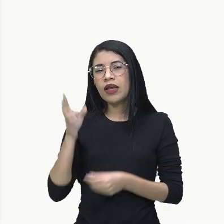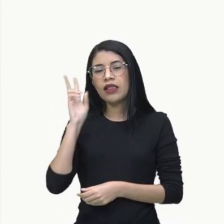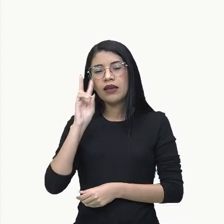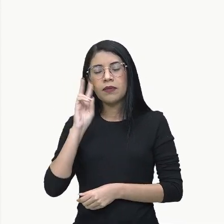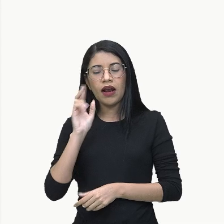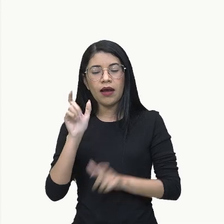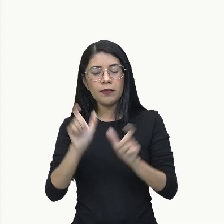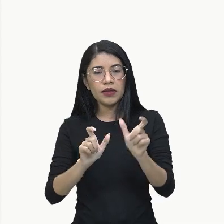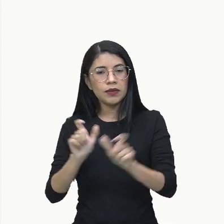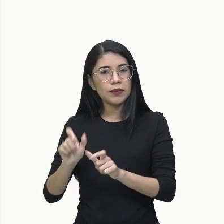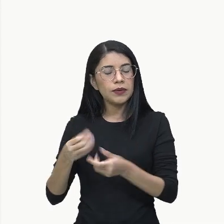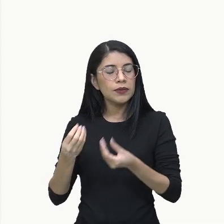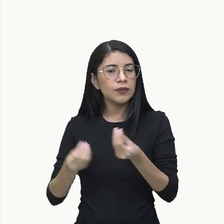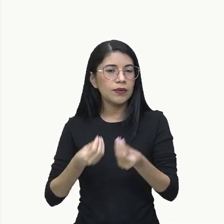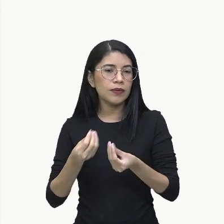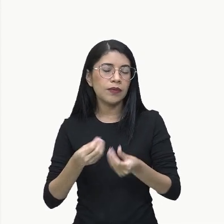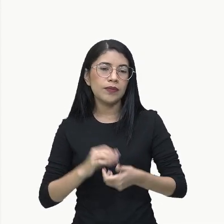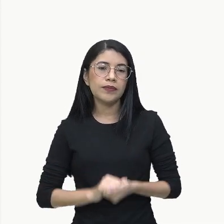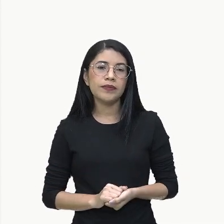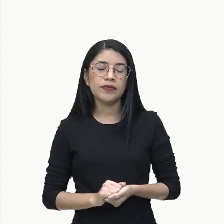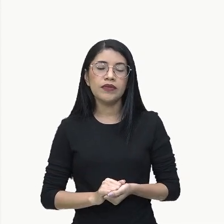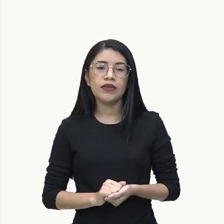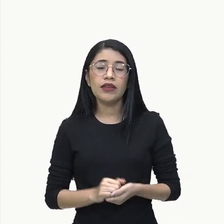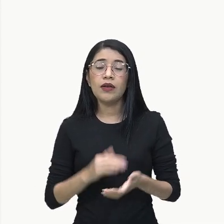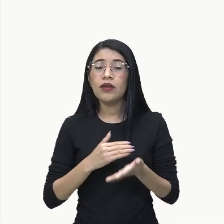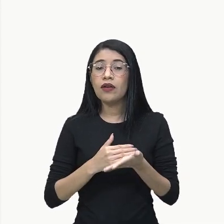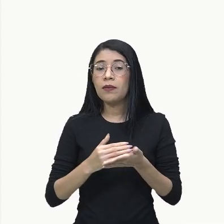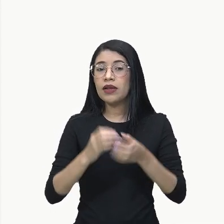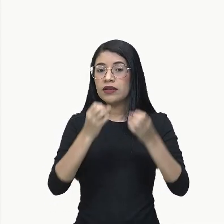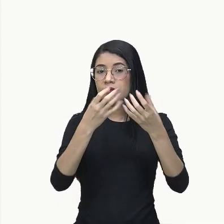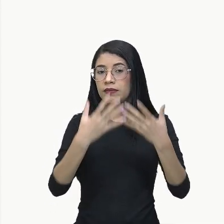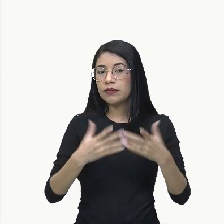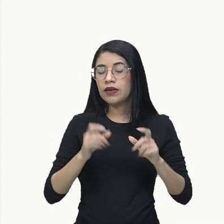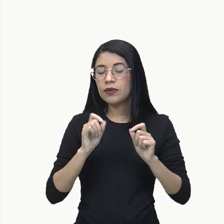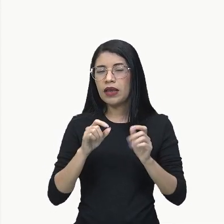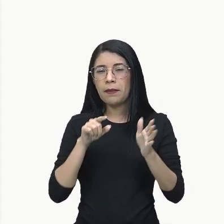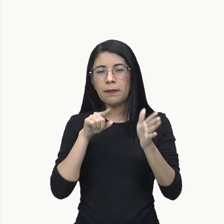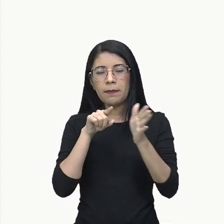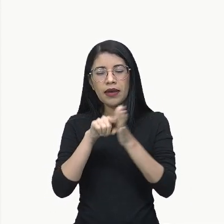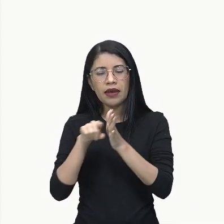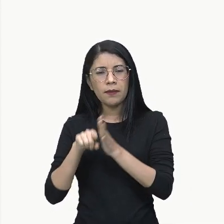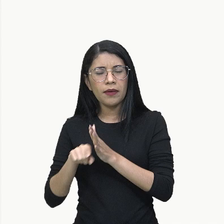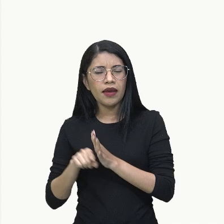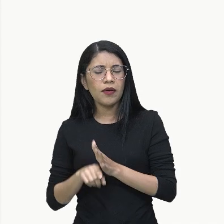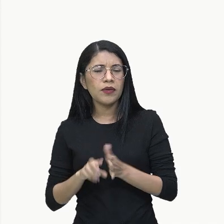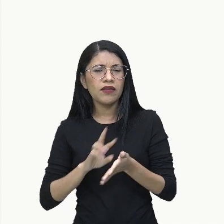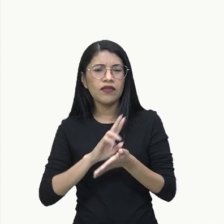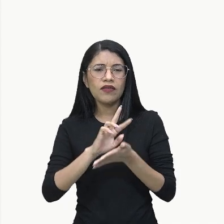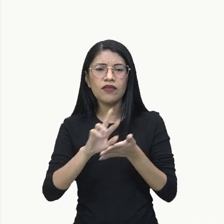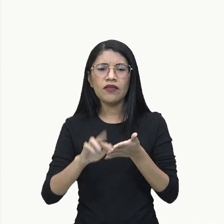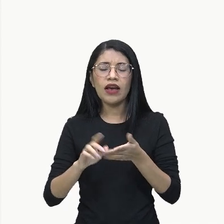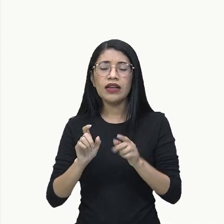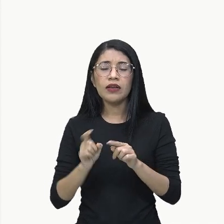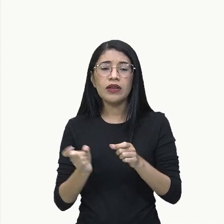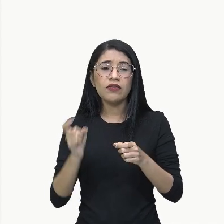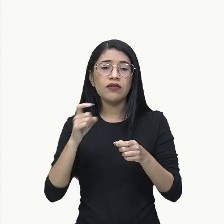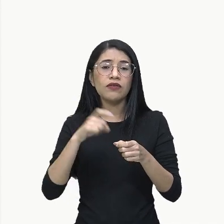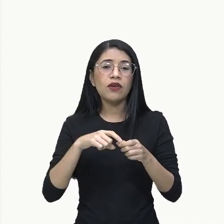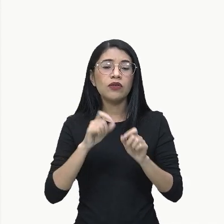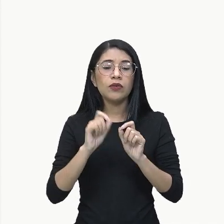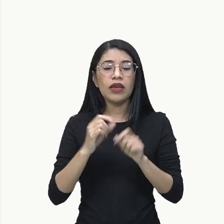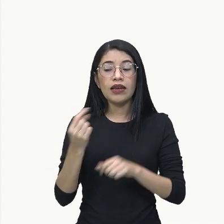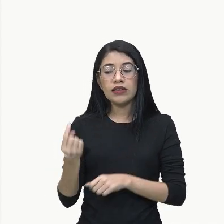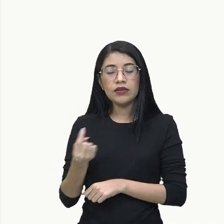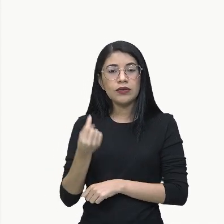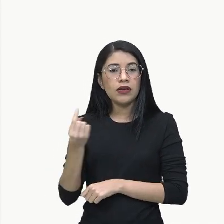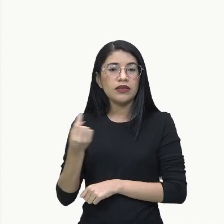outros, correto? E aí, ele vai se questionando e lembra, ele retorna para esse isolamento, né?